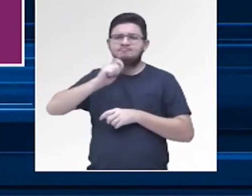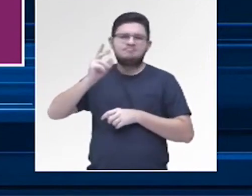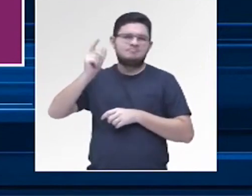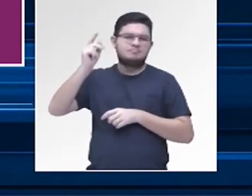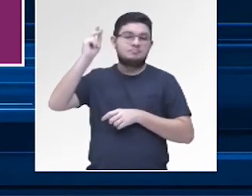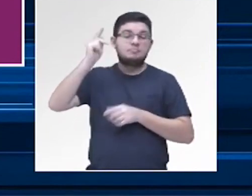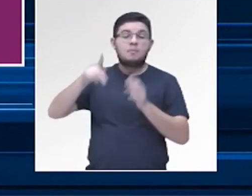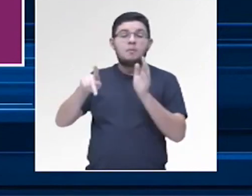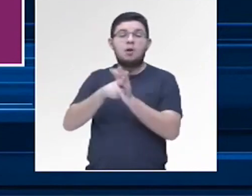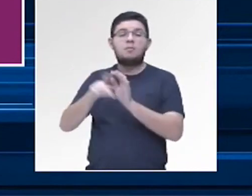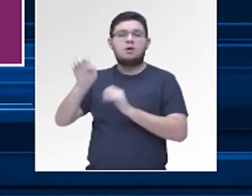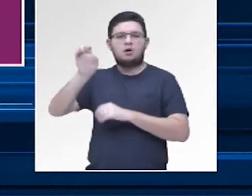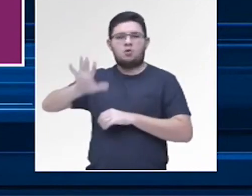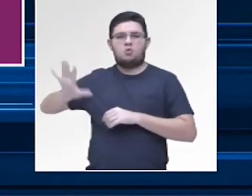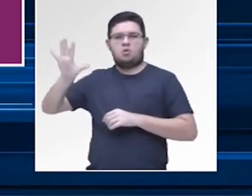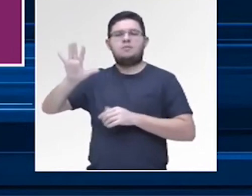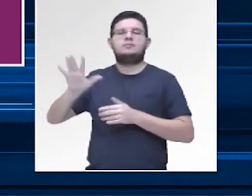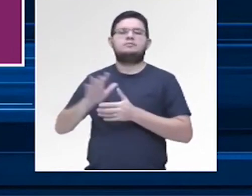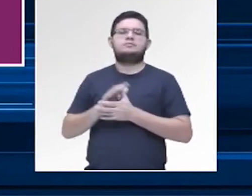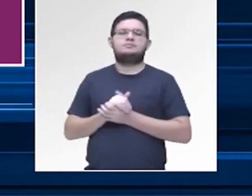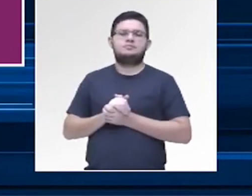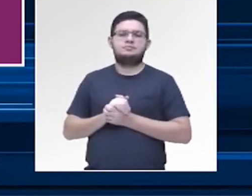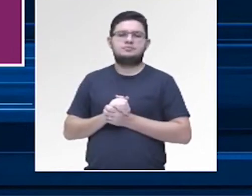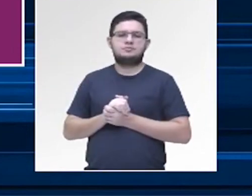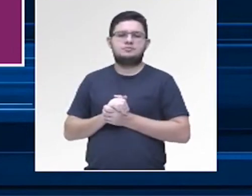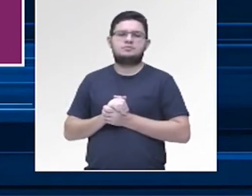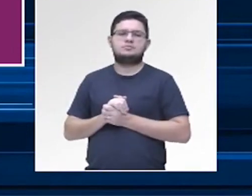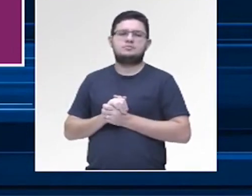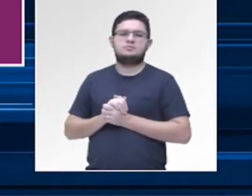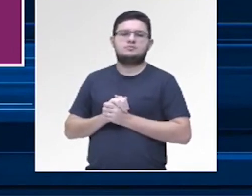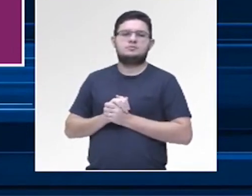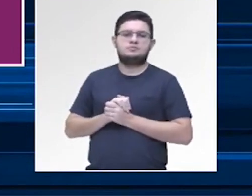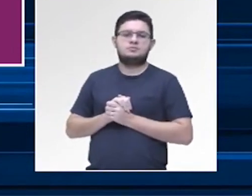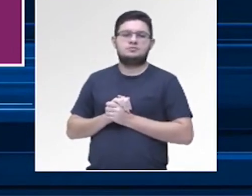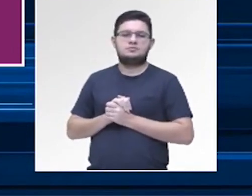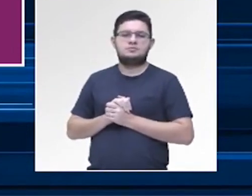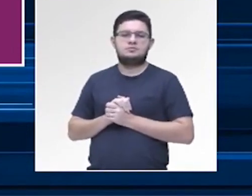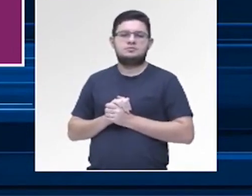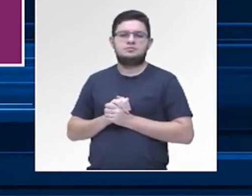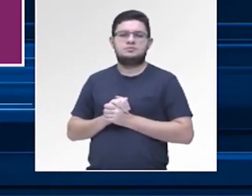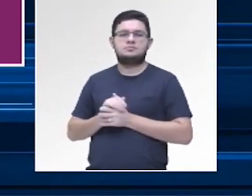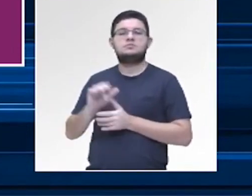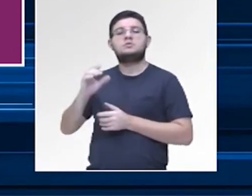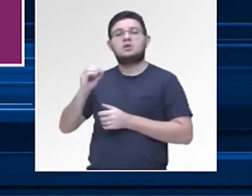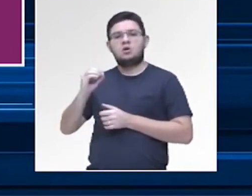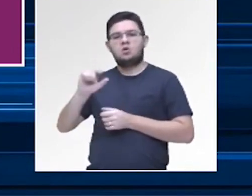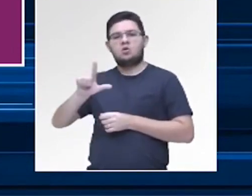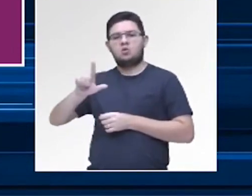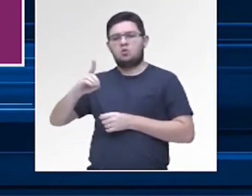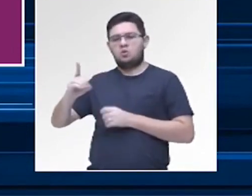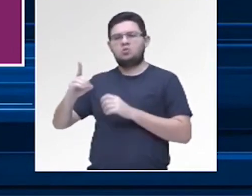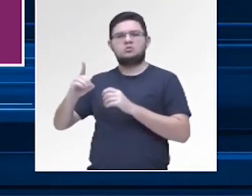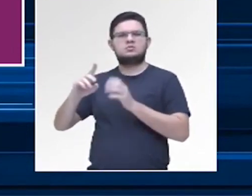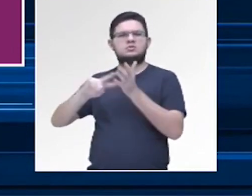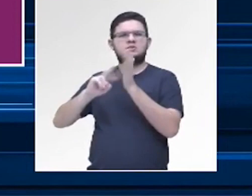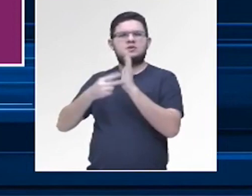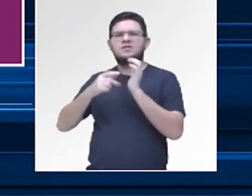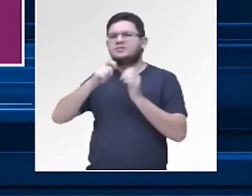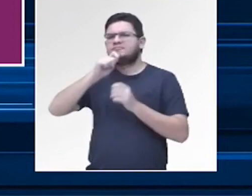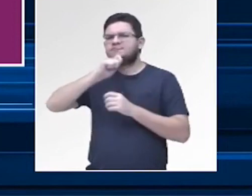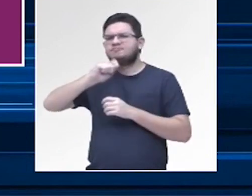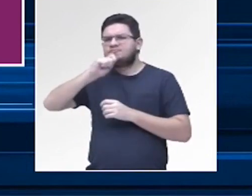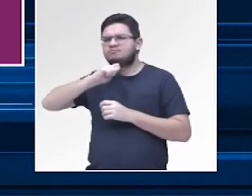essa formação com est no final, porque a gente sabe que o adjetivo old é antigo, só old,